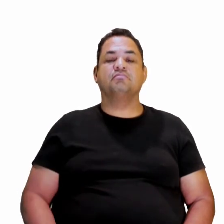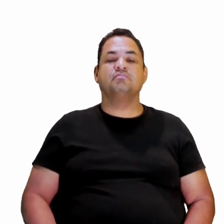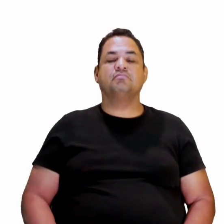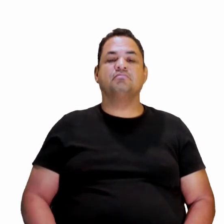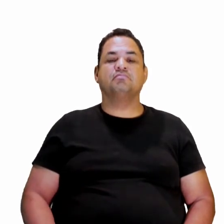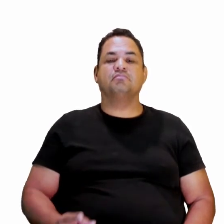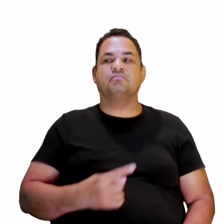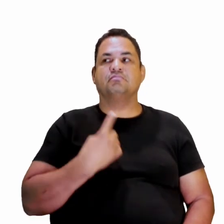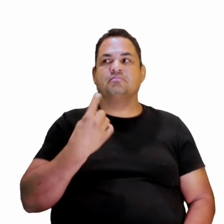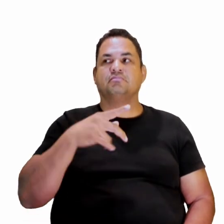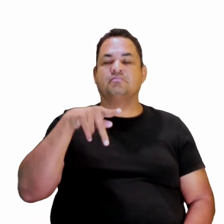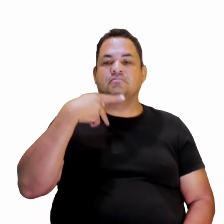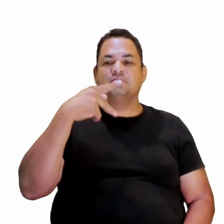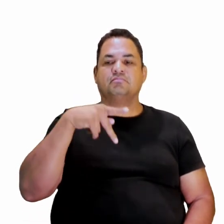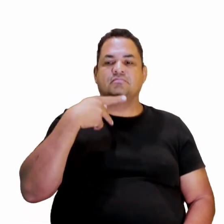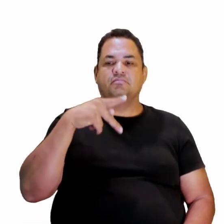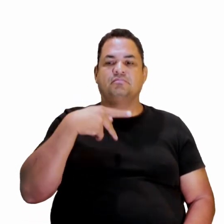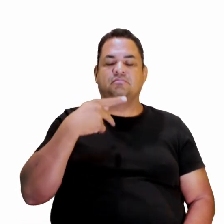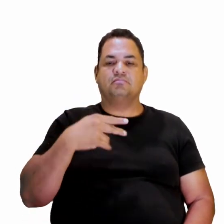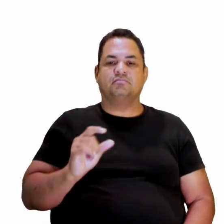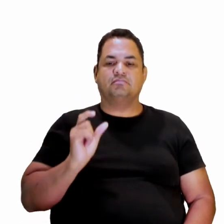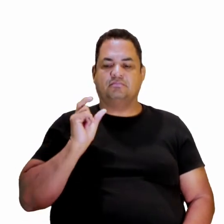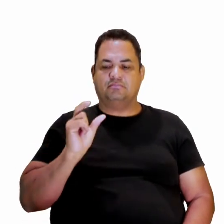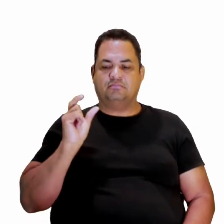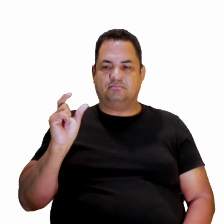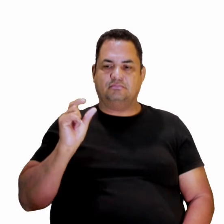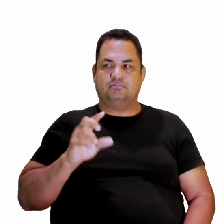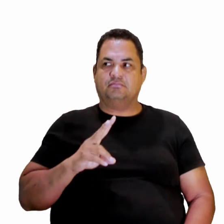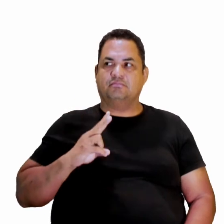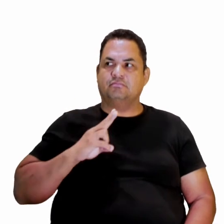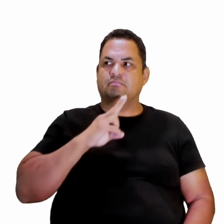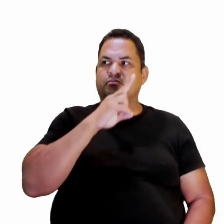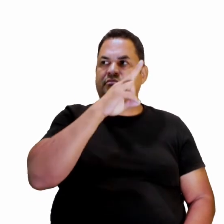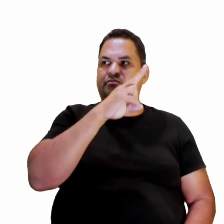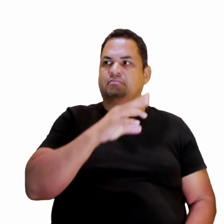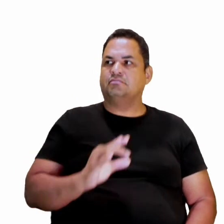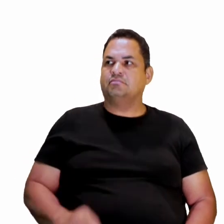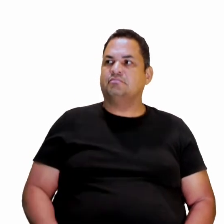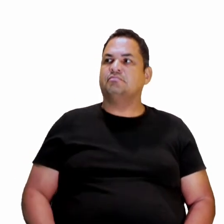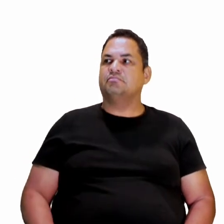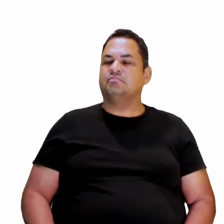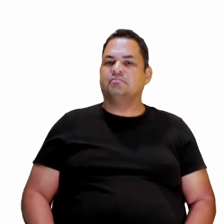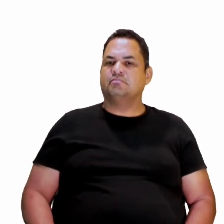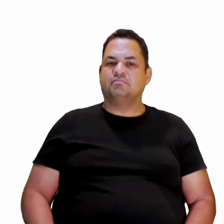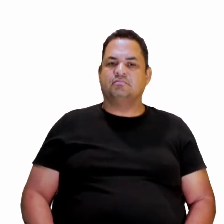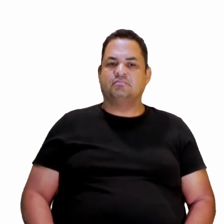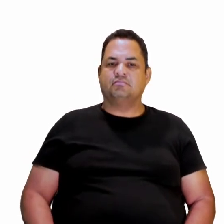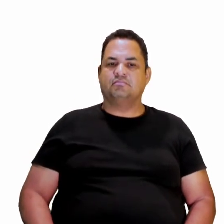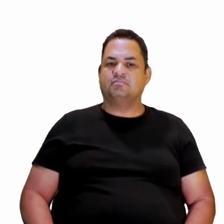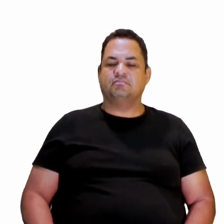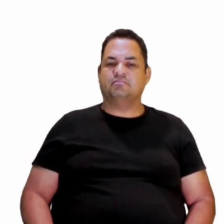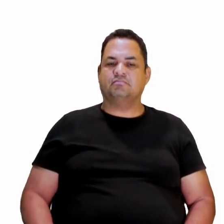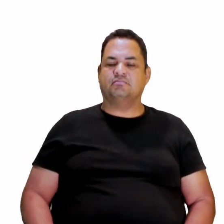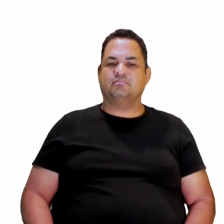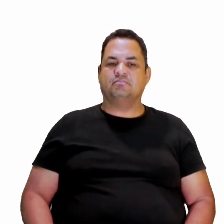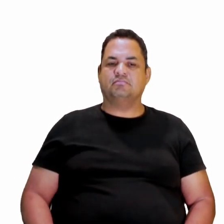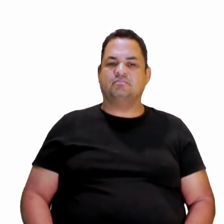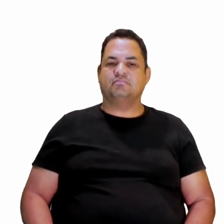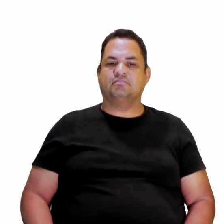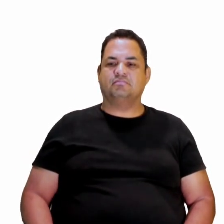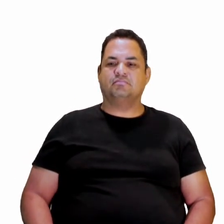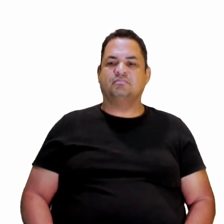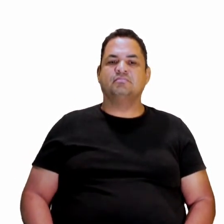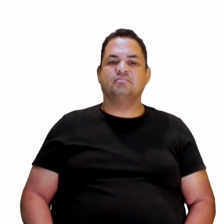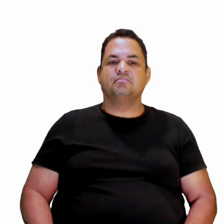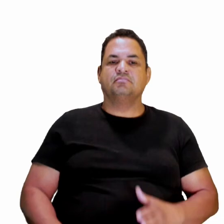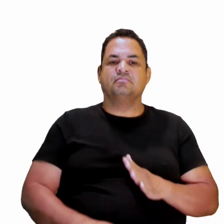Agora, aqui a gente está falando de sílabas tônicas, que é esse stress aqui, certo? Que vai